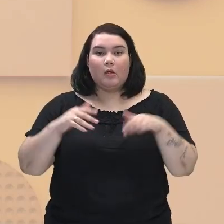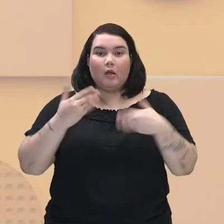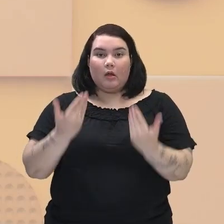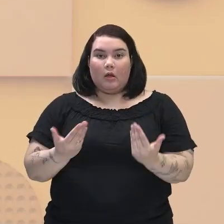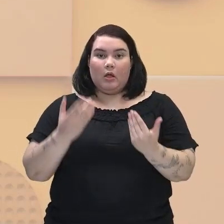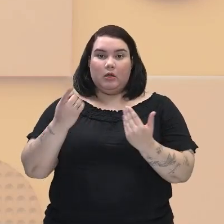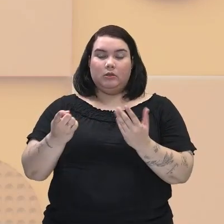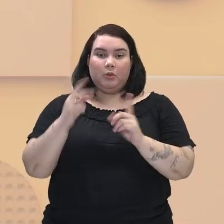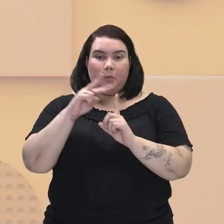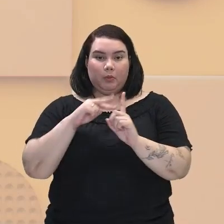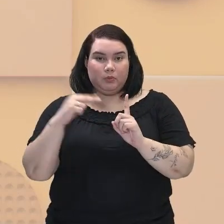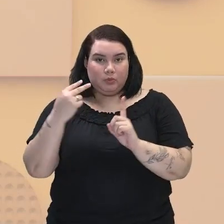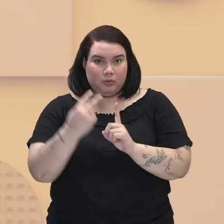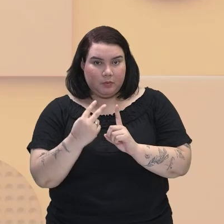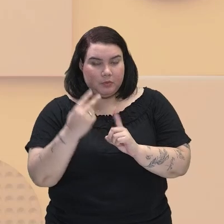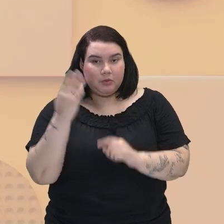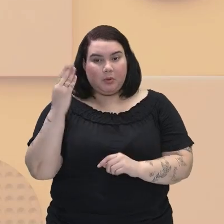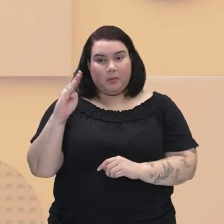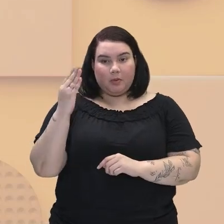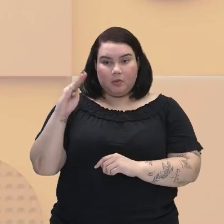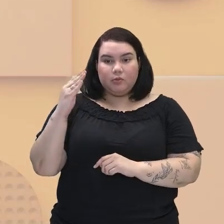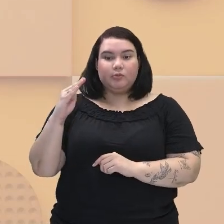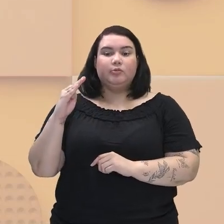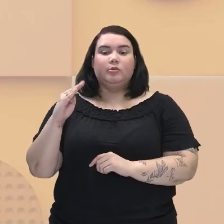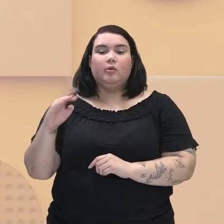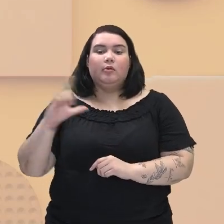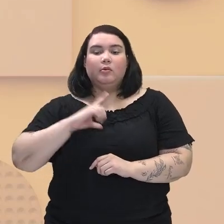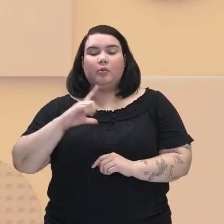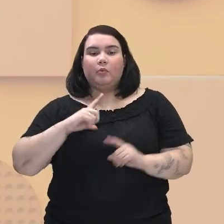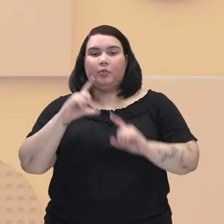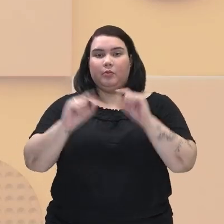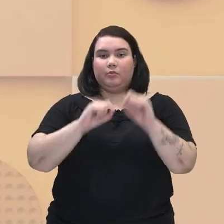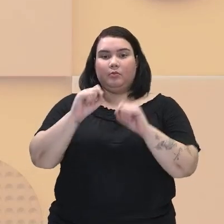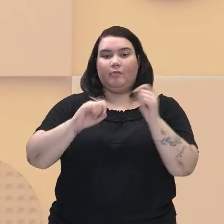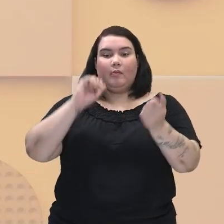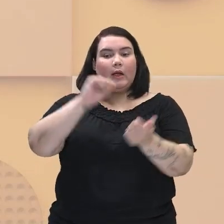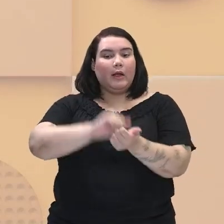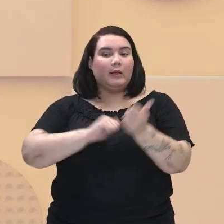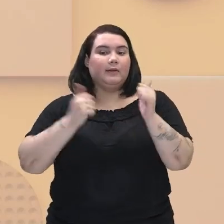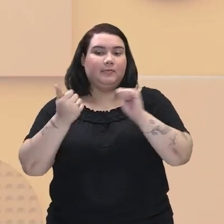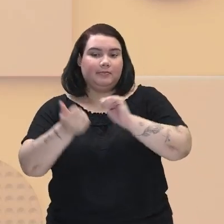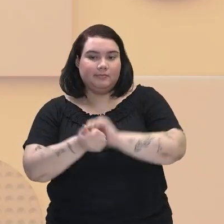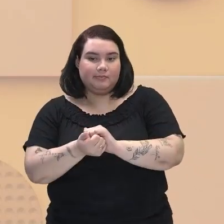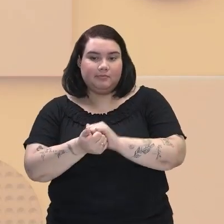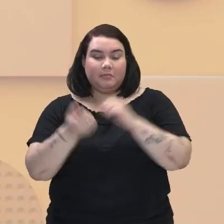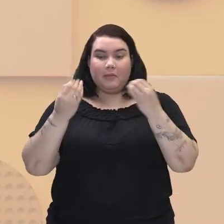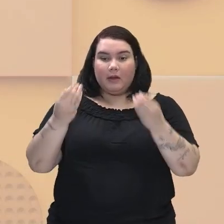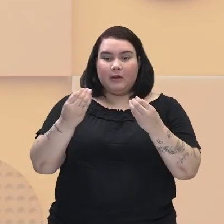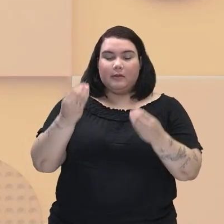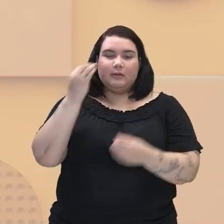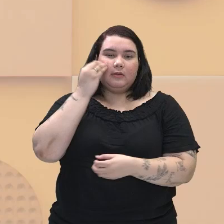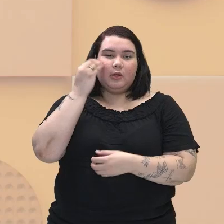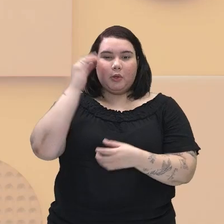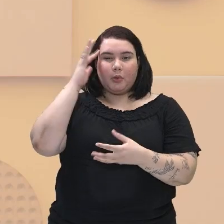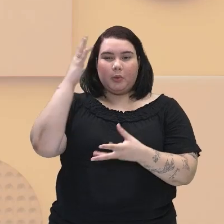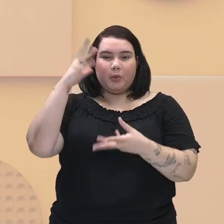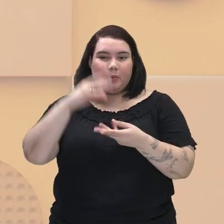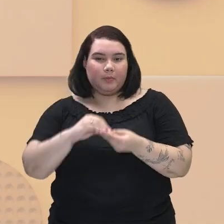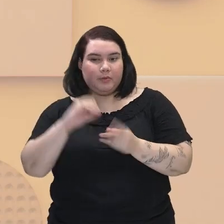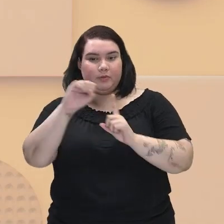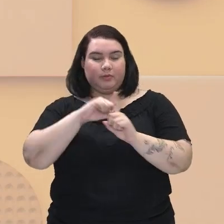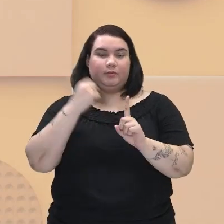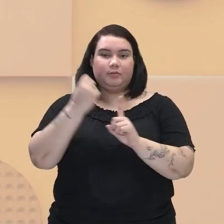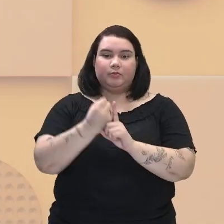dessa visão biológica, houve uma adaptação para tentar compreender a sociedade.